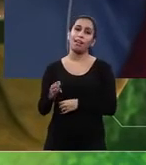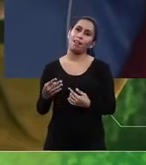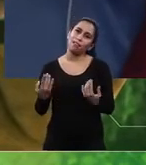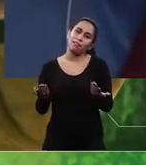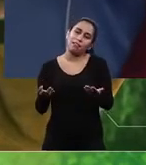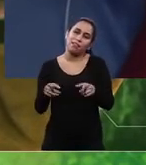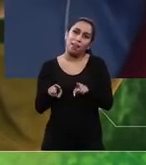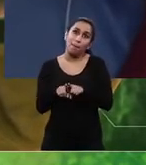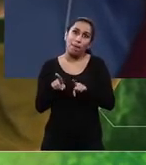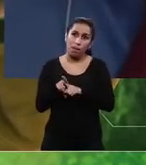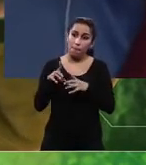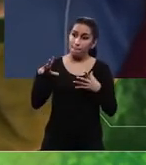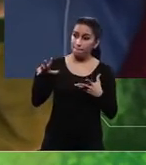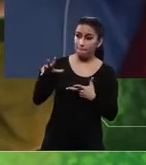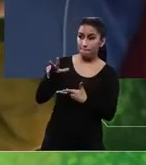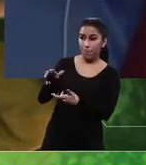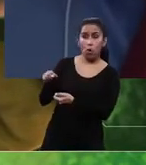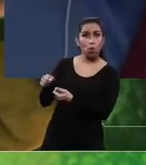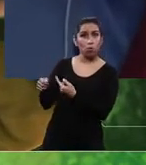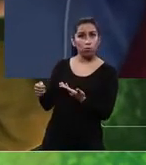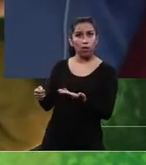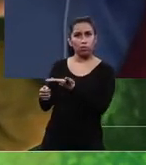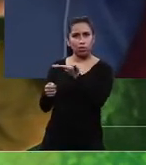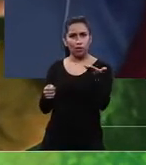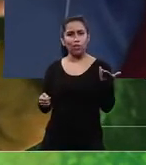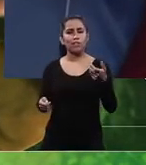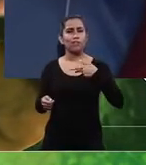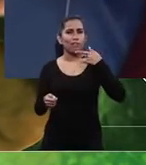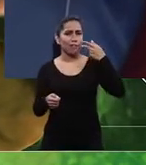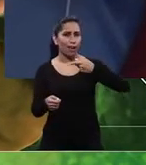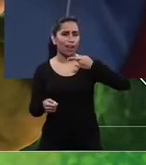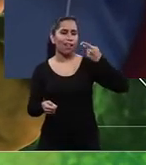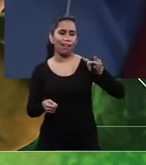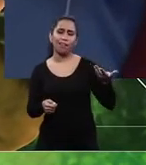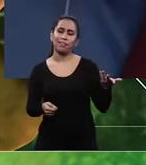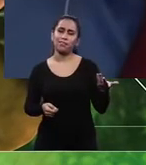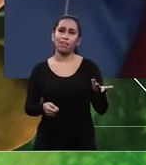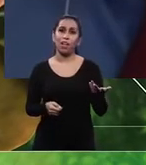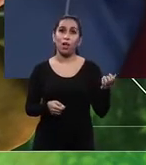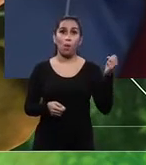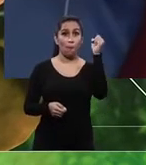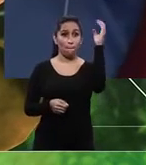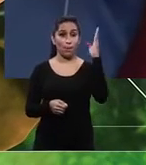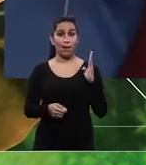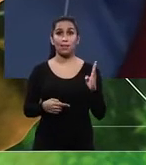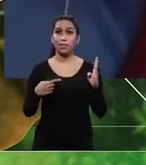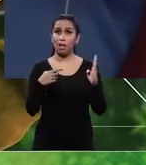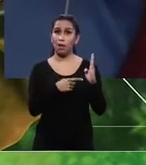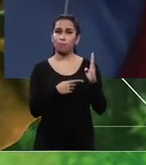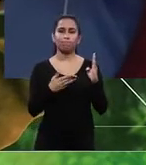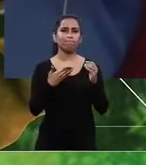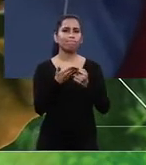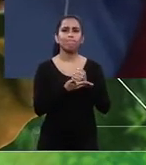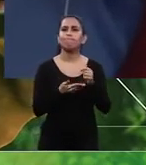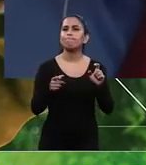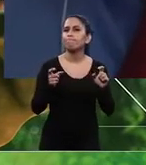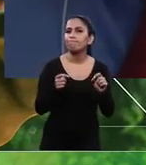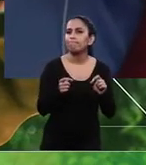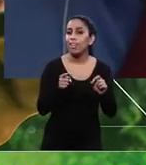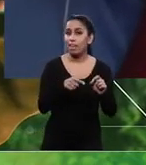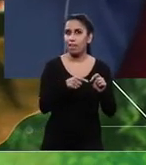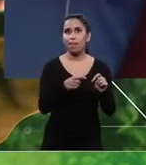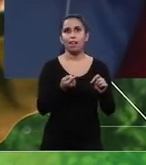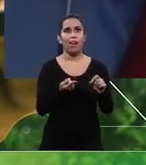quiçá, mundial, porque, como os senhores mesmo disseram, o Brasil é basicamente um celeiro do mundo,